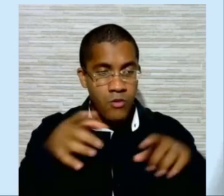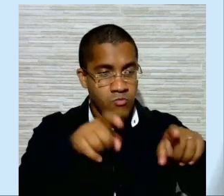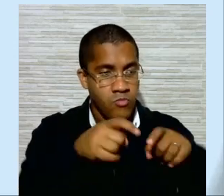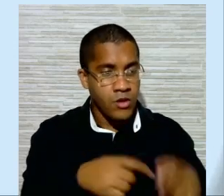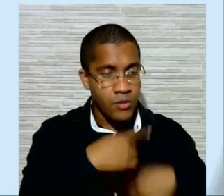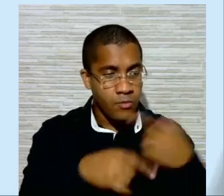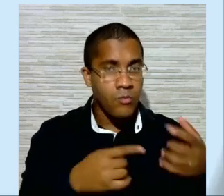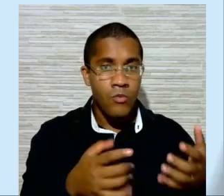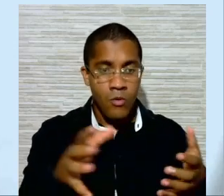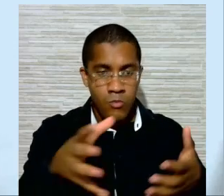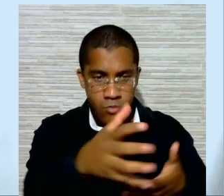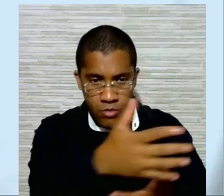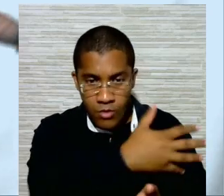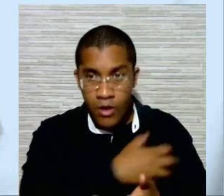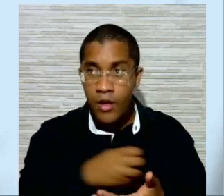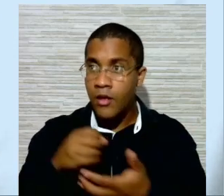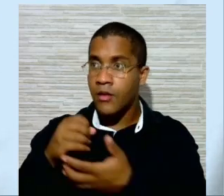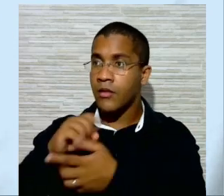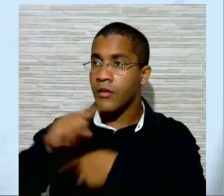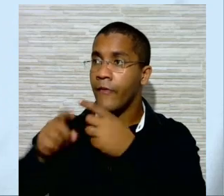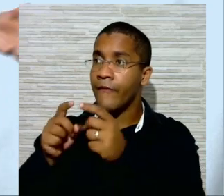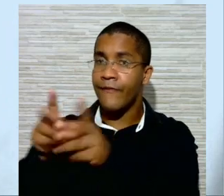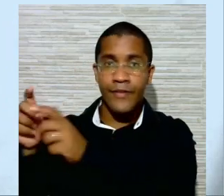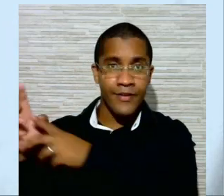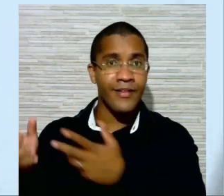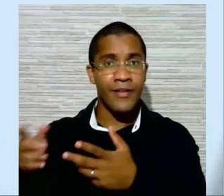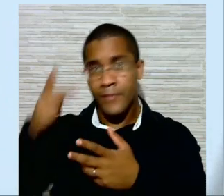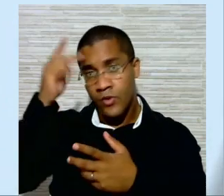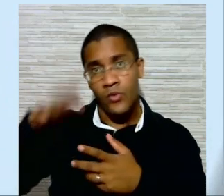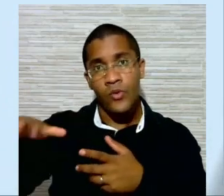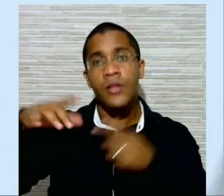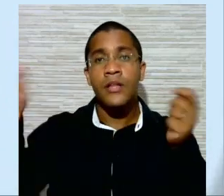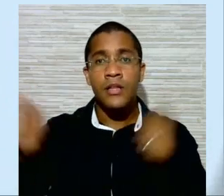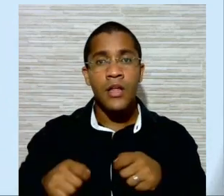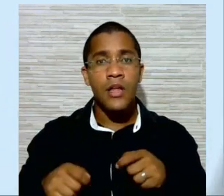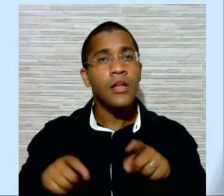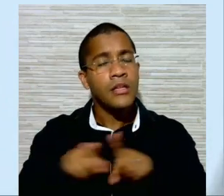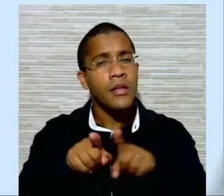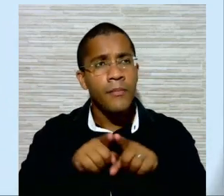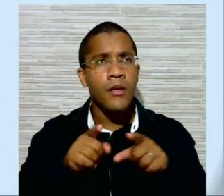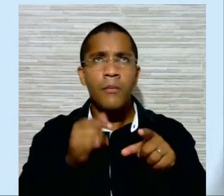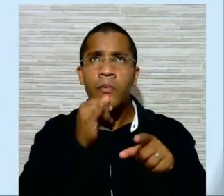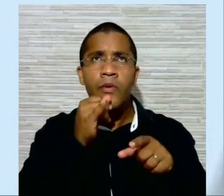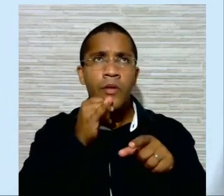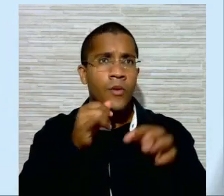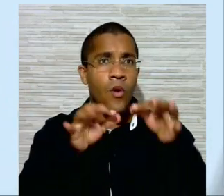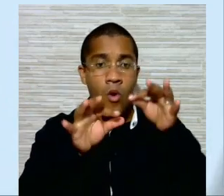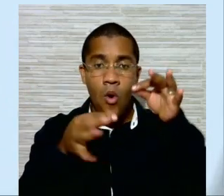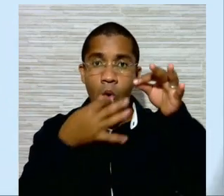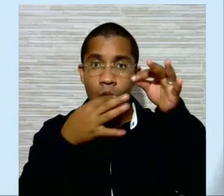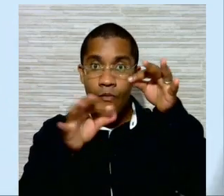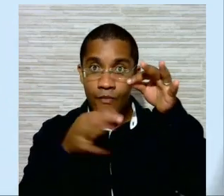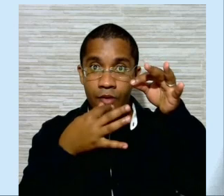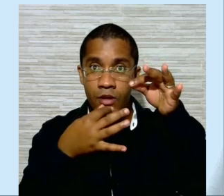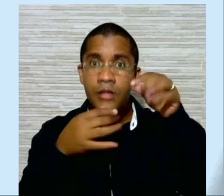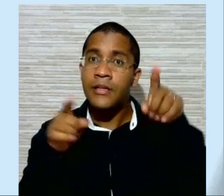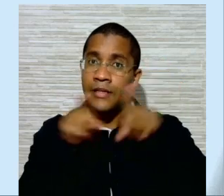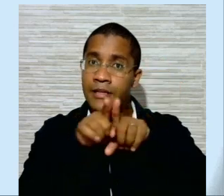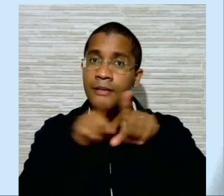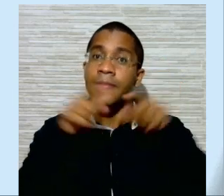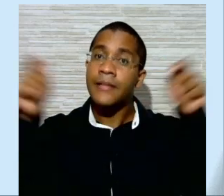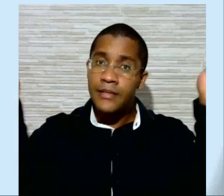alimento. Então, do mesmo jeito que morango, do mesmo jeito que uva, tá? Então você observa que existe aí uma importância na agricultura